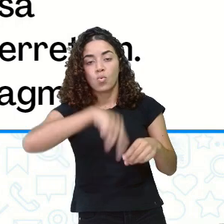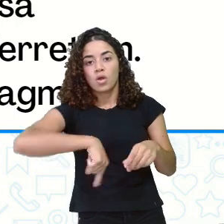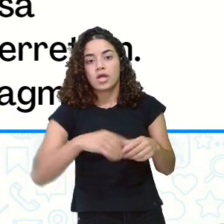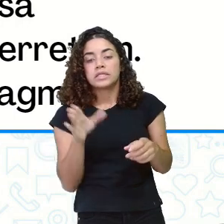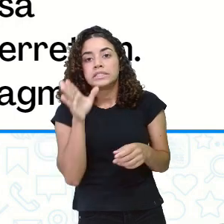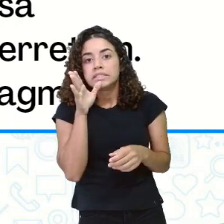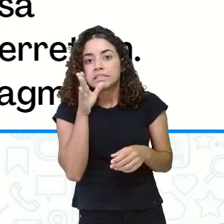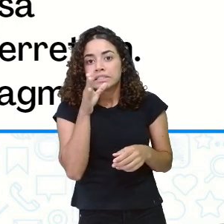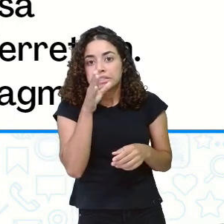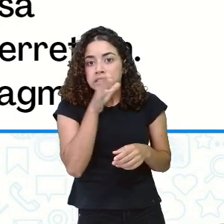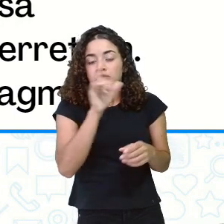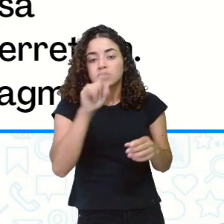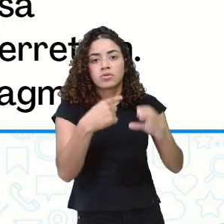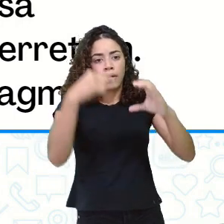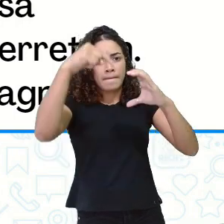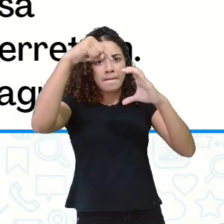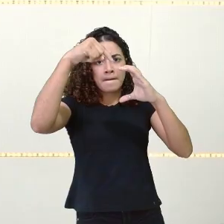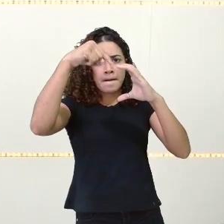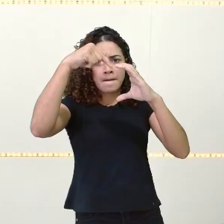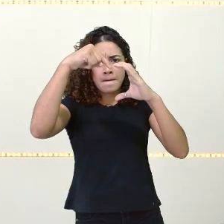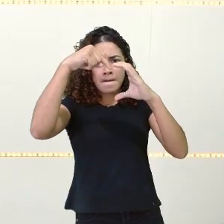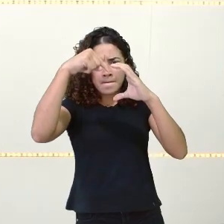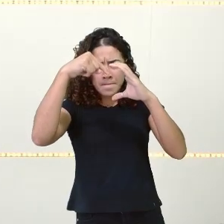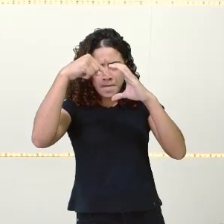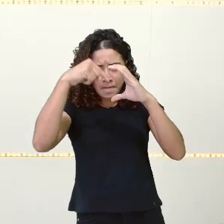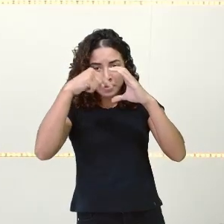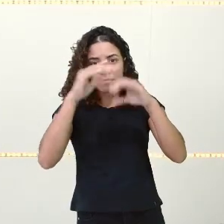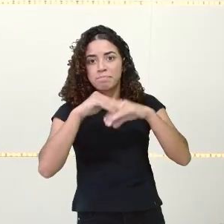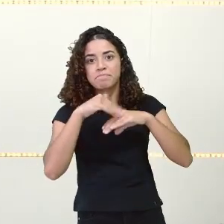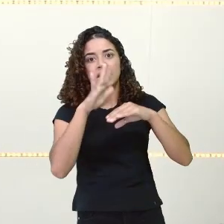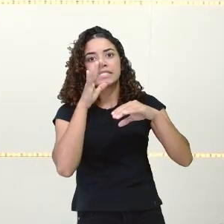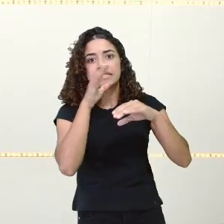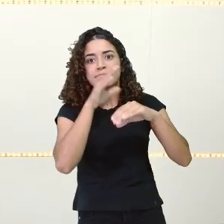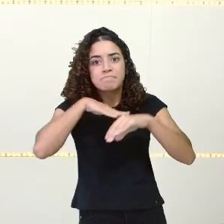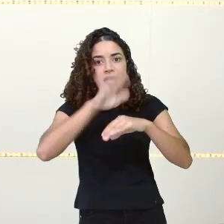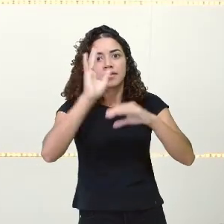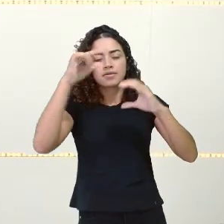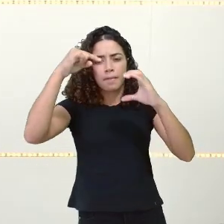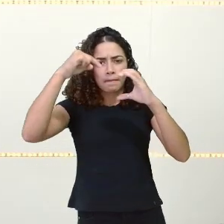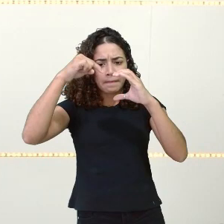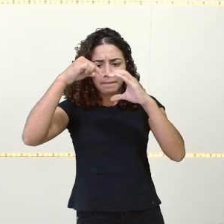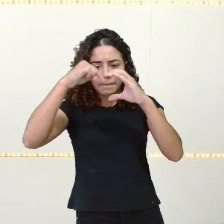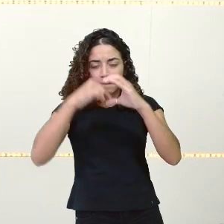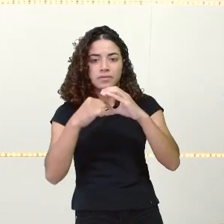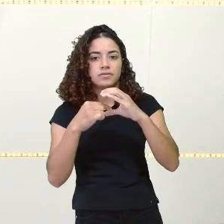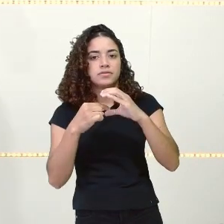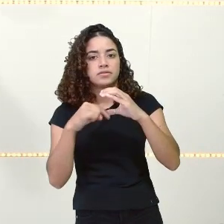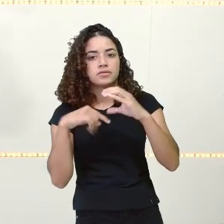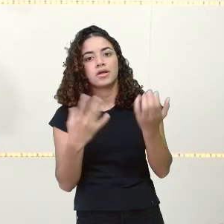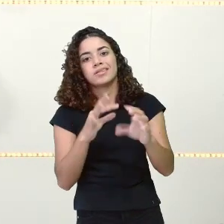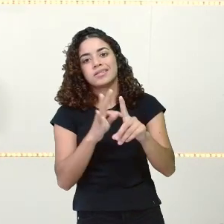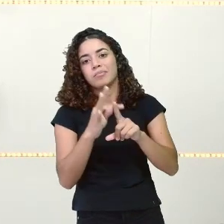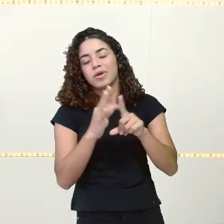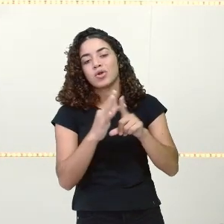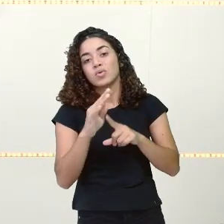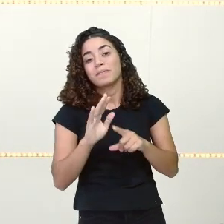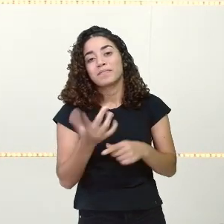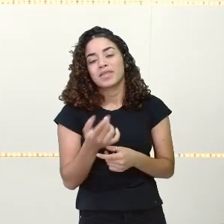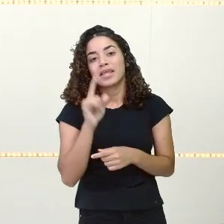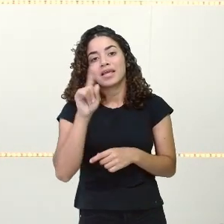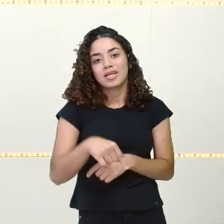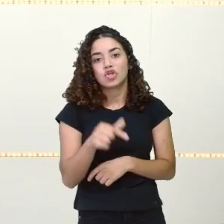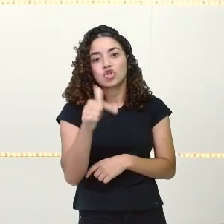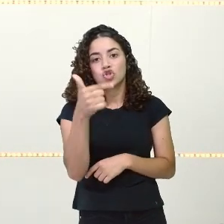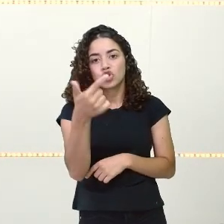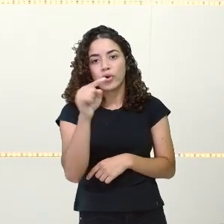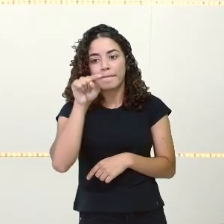mais profunda a gente vai entrando na Terra, mais quente vai ficando. A temperatura chega a atingir 2.000